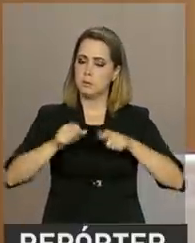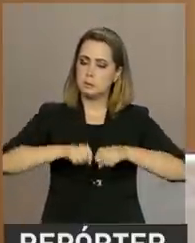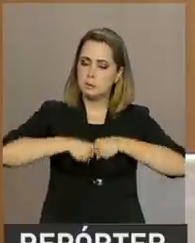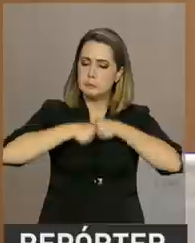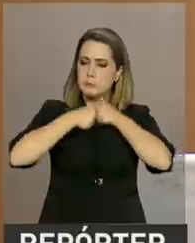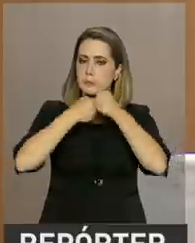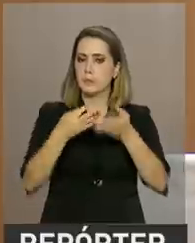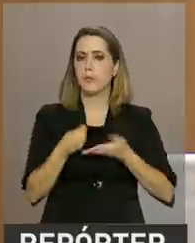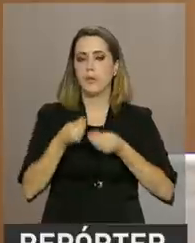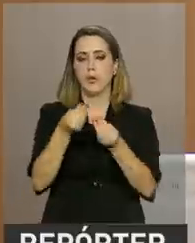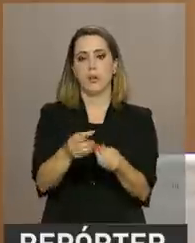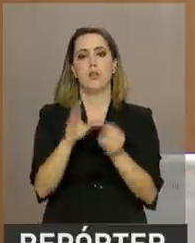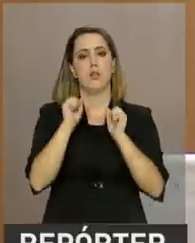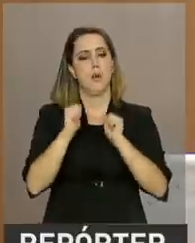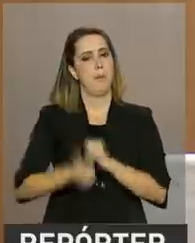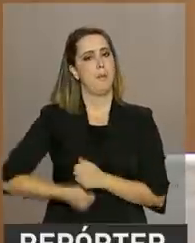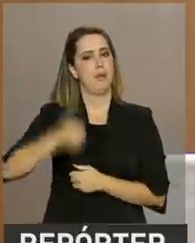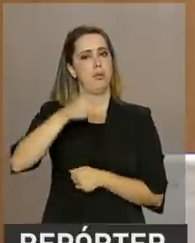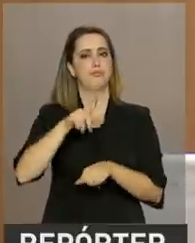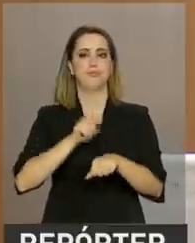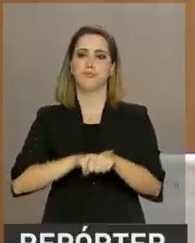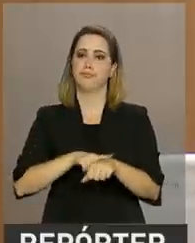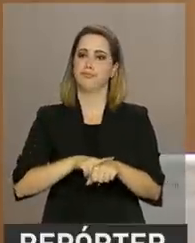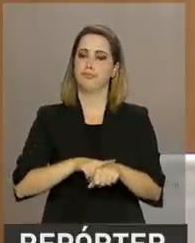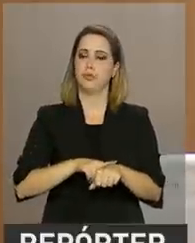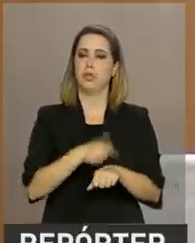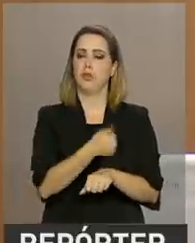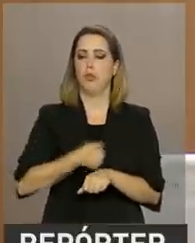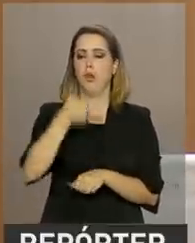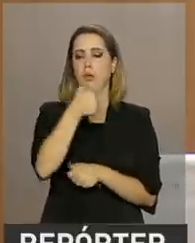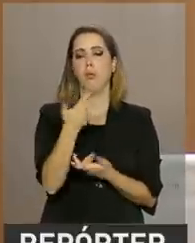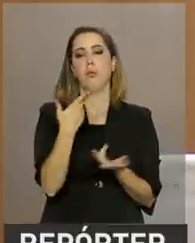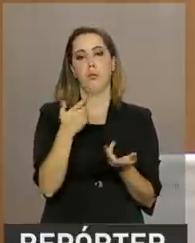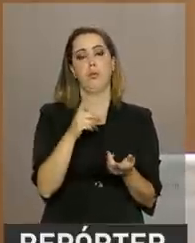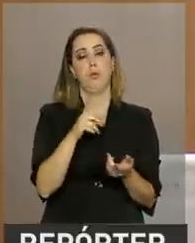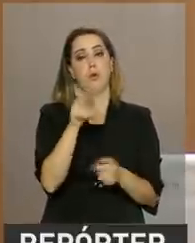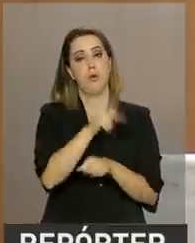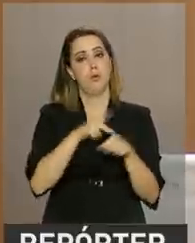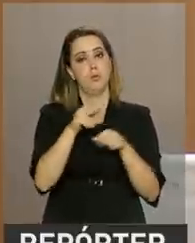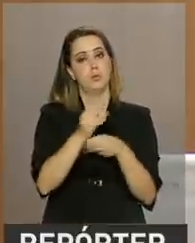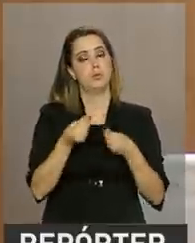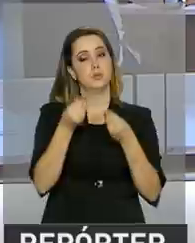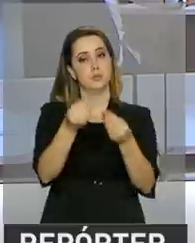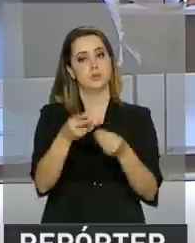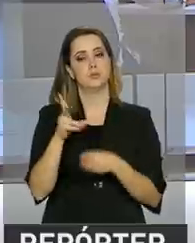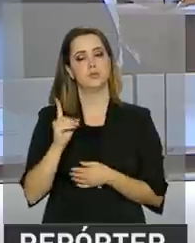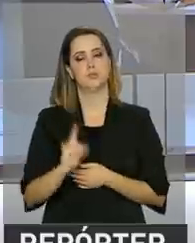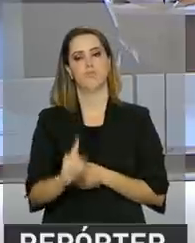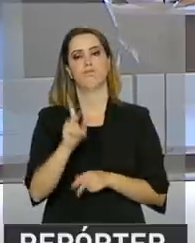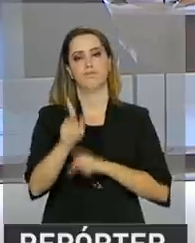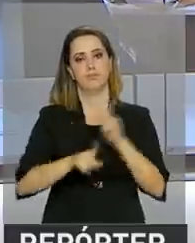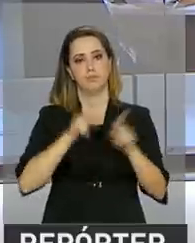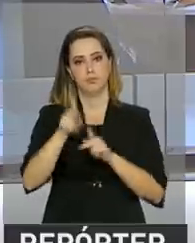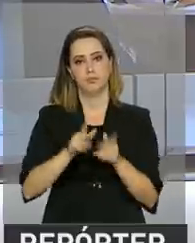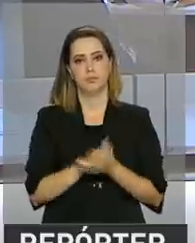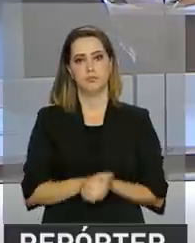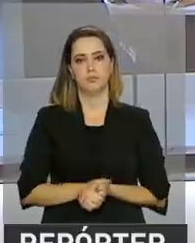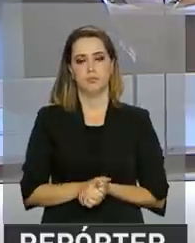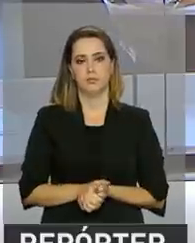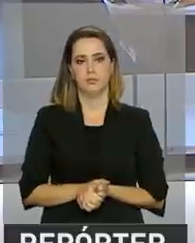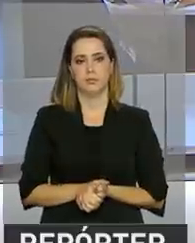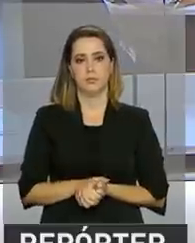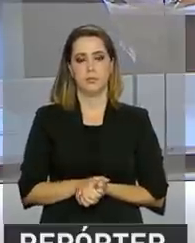para garantir melhores tempos ao país e assegurar a dignidade do nosso povo. A reforma